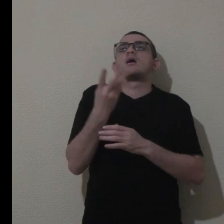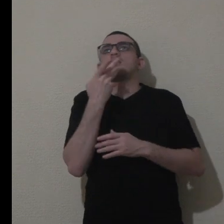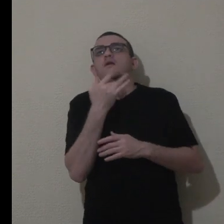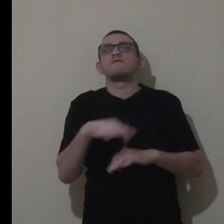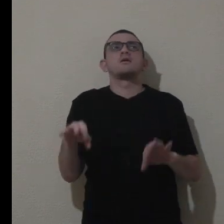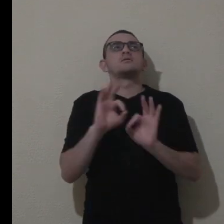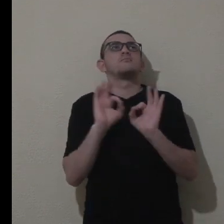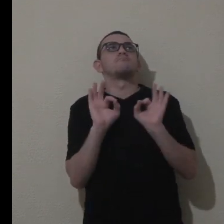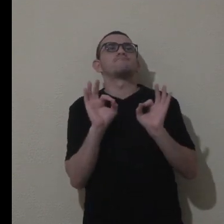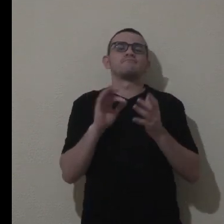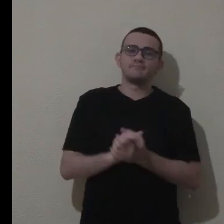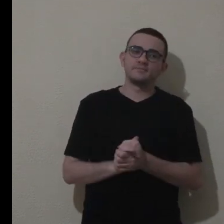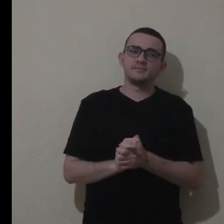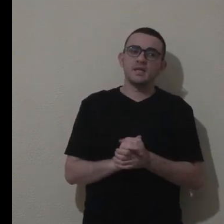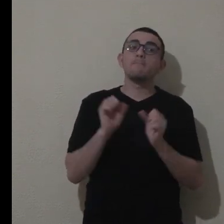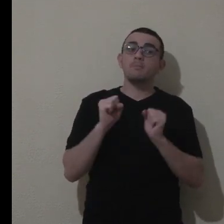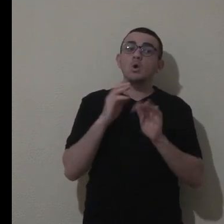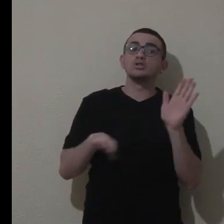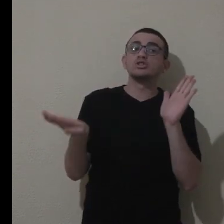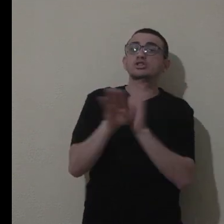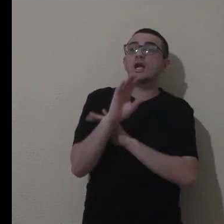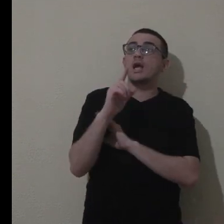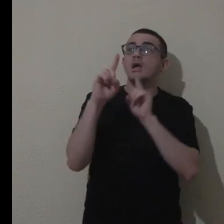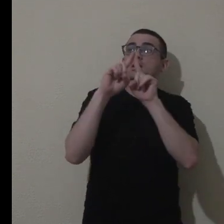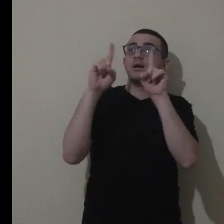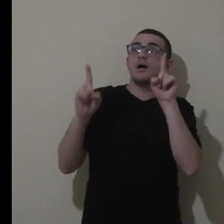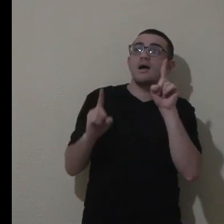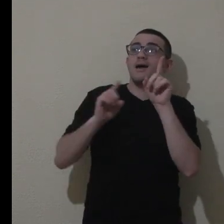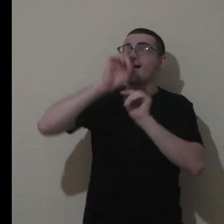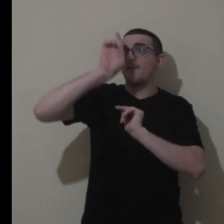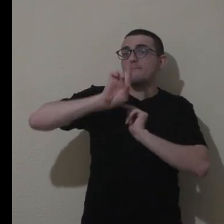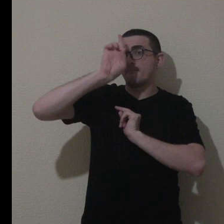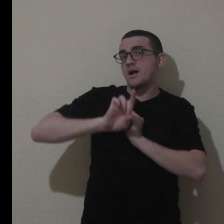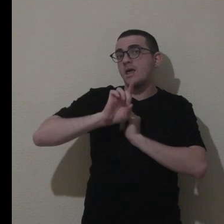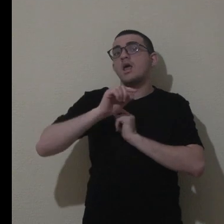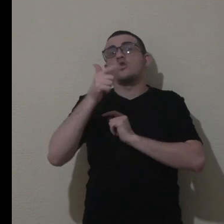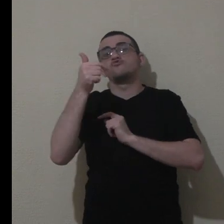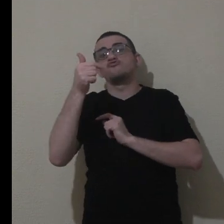a infância, né? Pode chegar até esse amarelo aqui, de